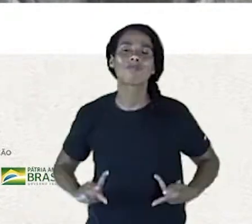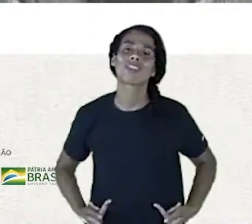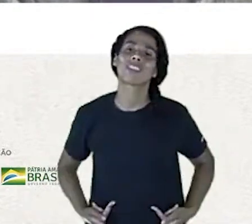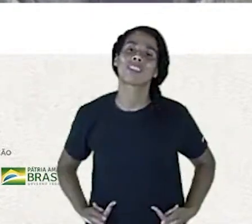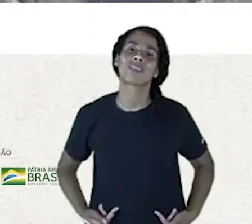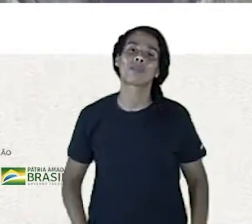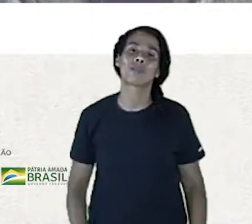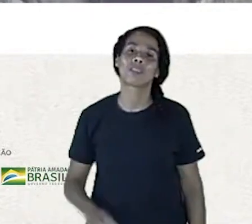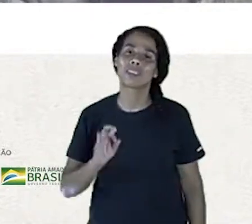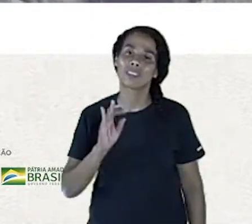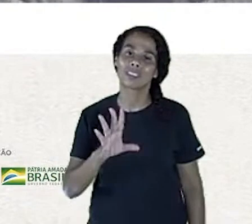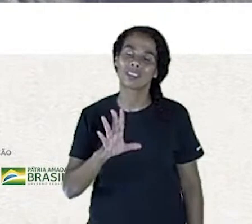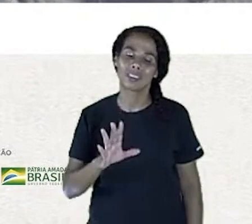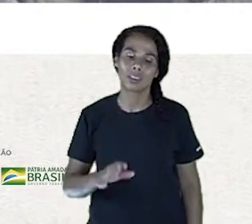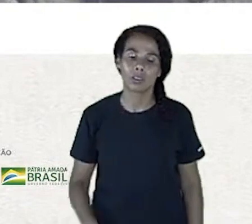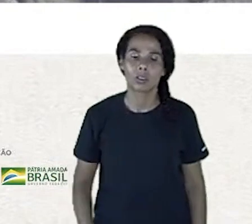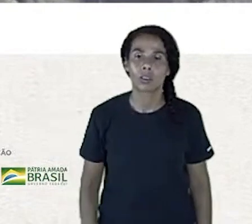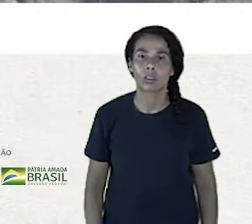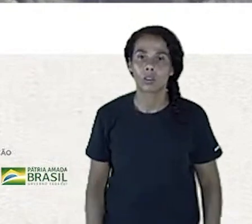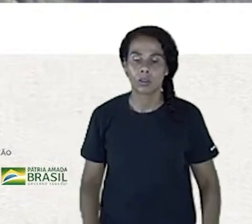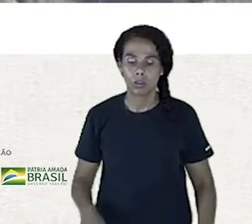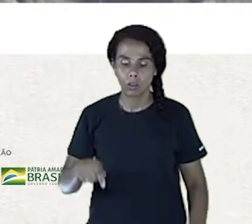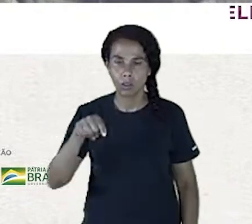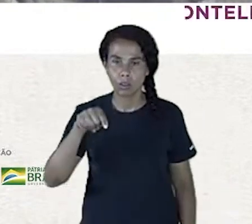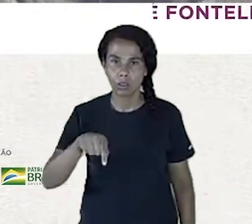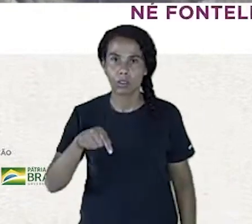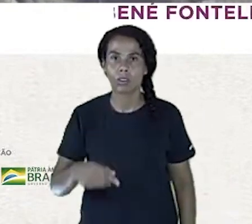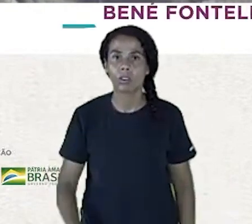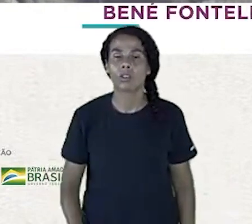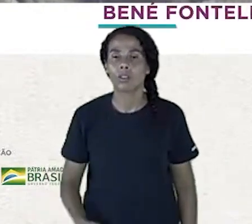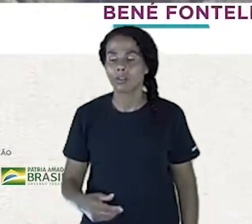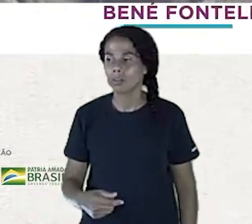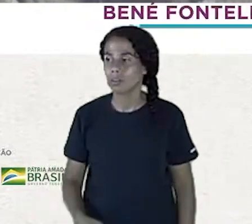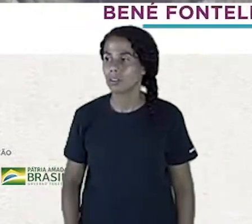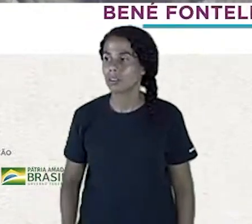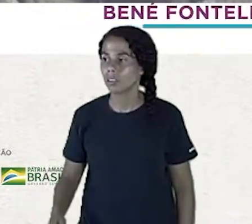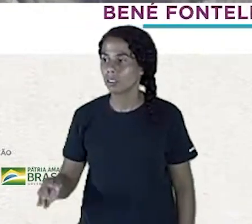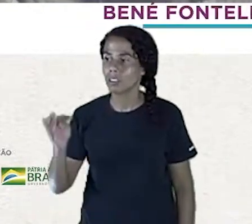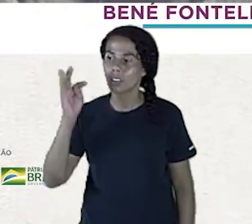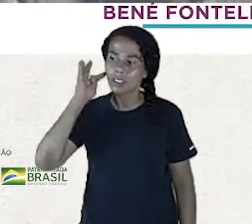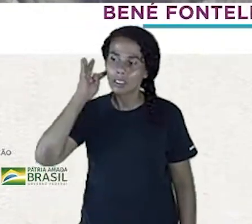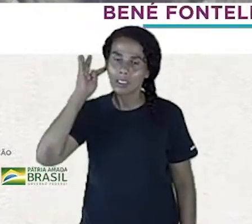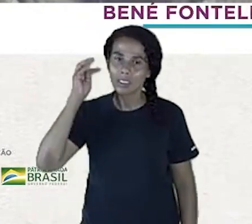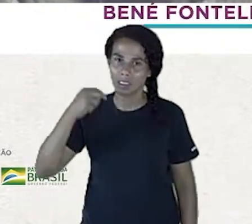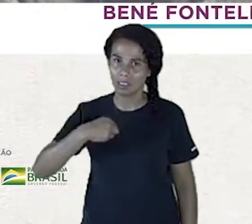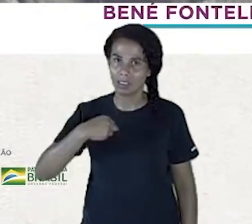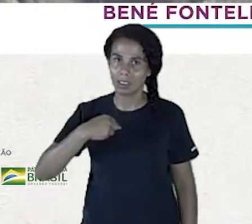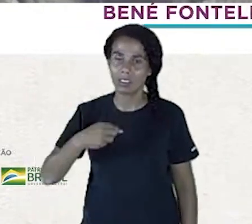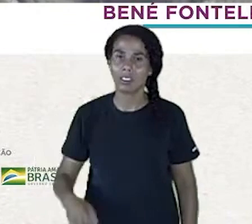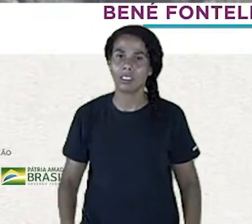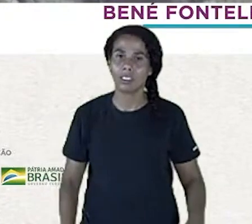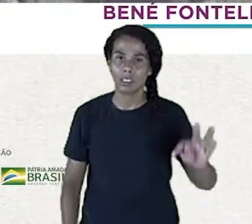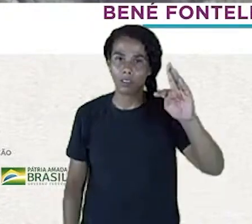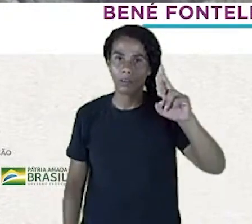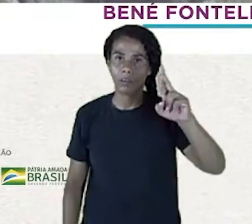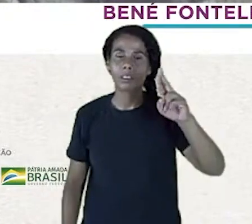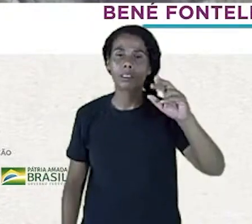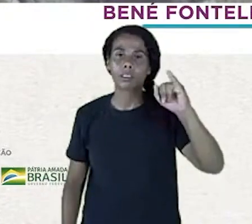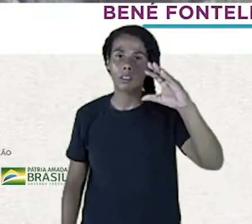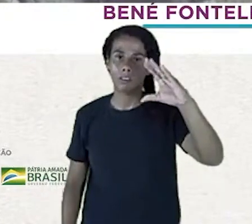Gil, eu primeiro quero agradecer a Trícia da Silva Reis, a nossa intérprete de Libras, que está